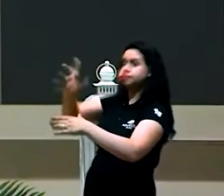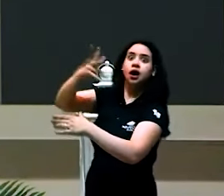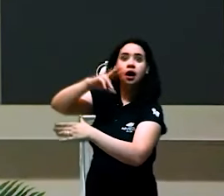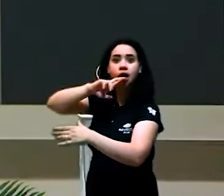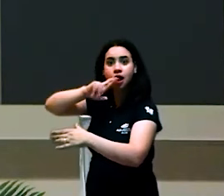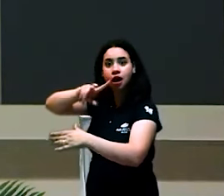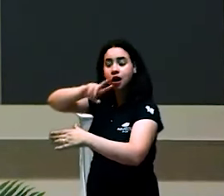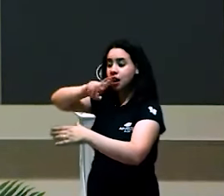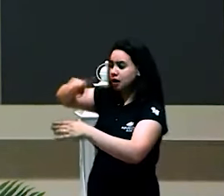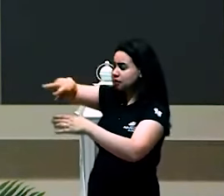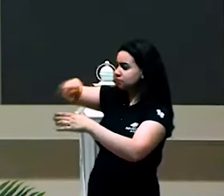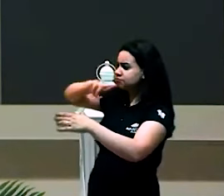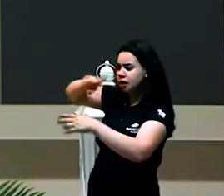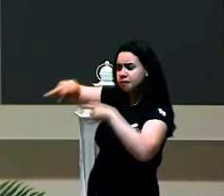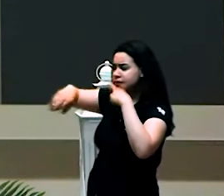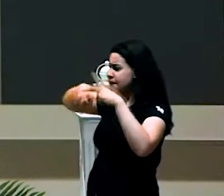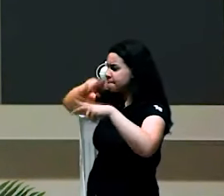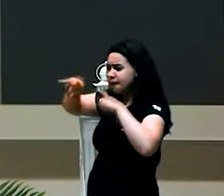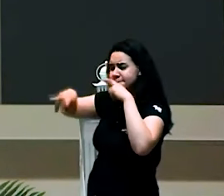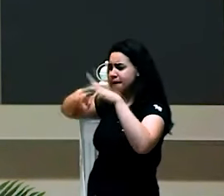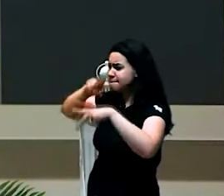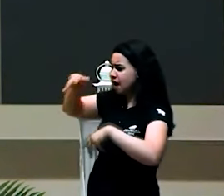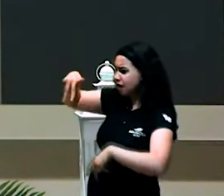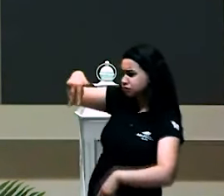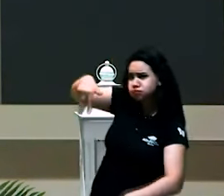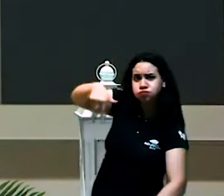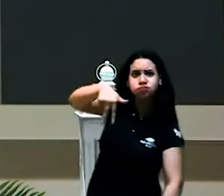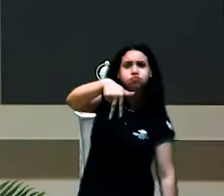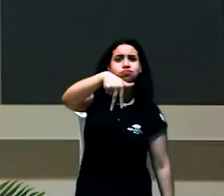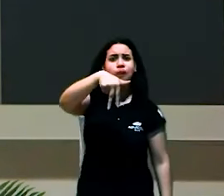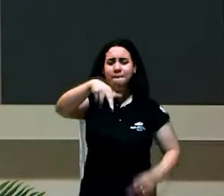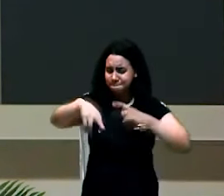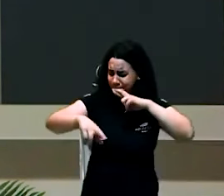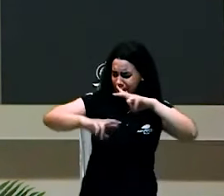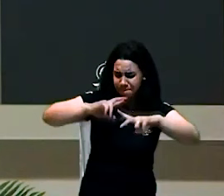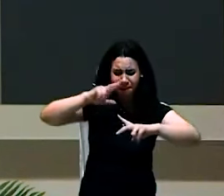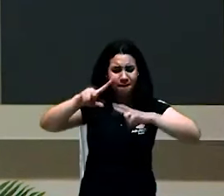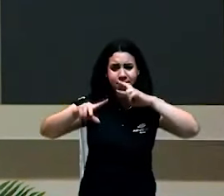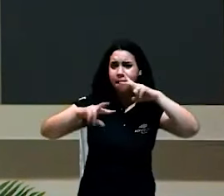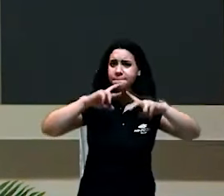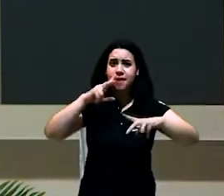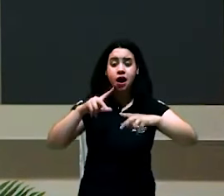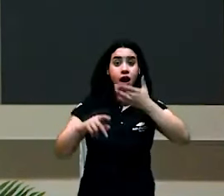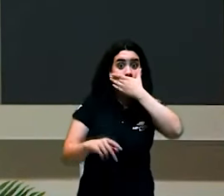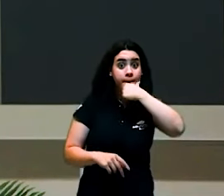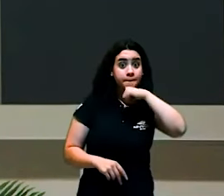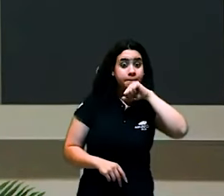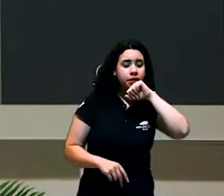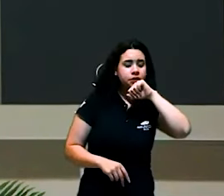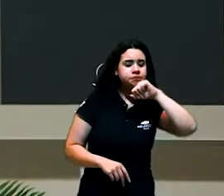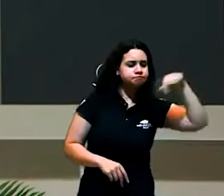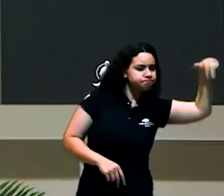E colocou de joelho frente ao fogão e começou a falar em línguas. E o meu pai veio de lá para golpear a minha